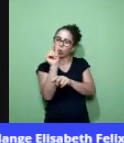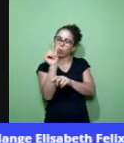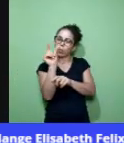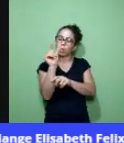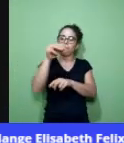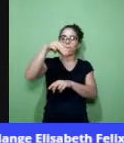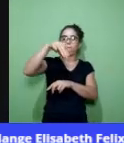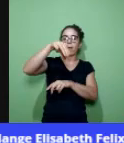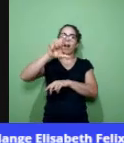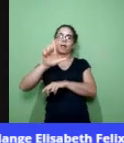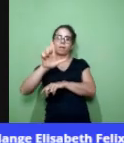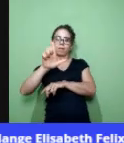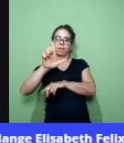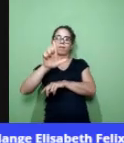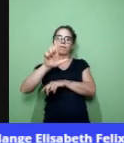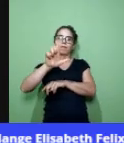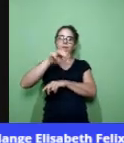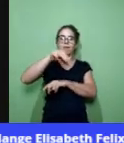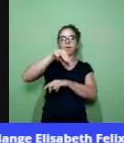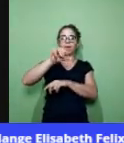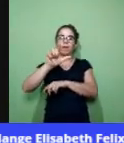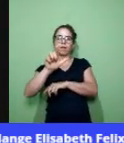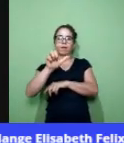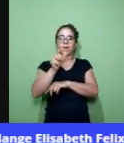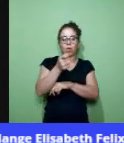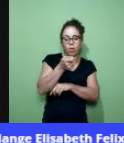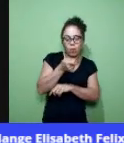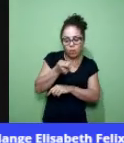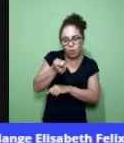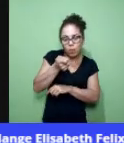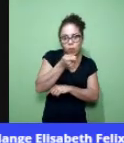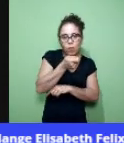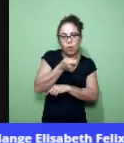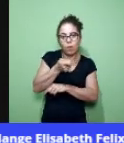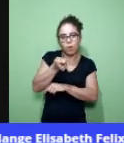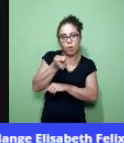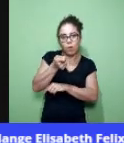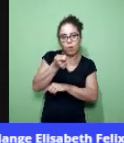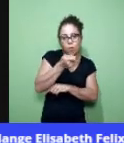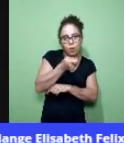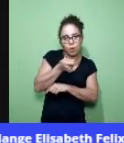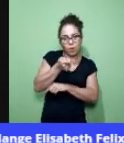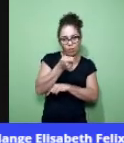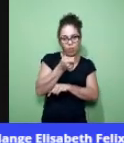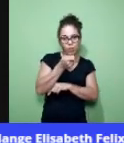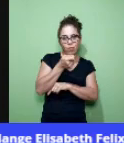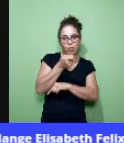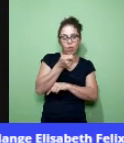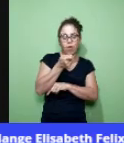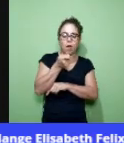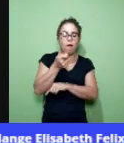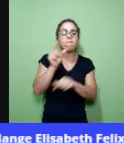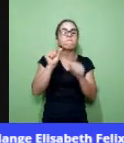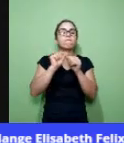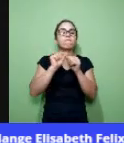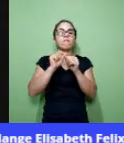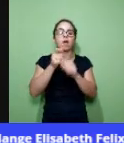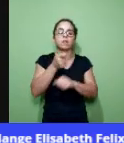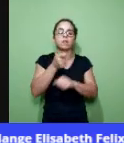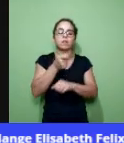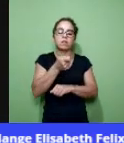Então, a gente pode pegar essa lupa eletrônica e fazer, a lupa